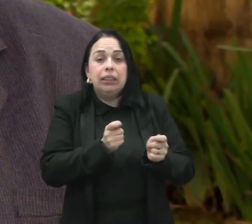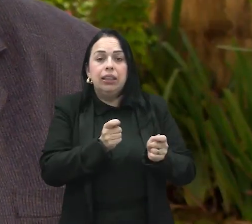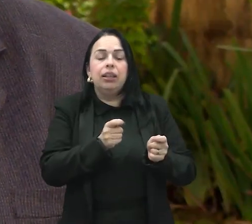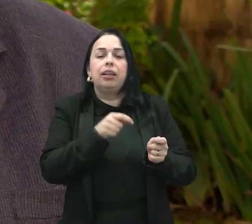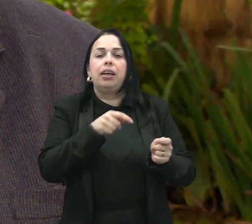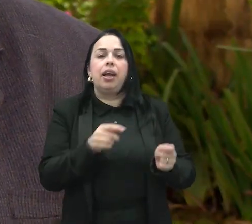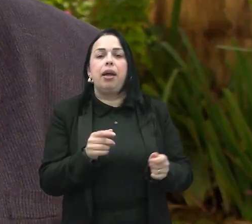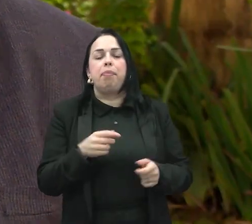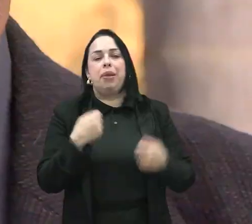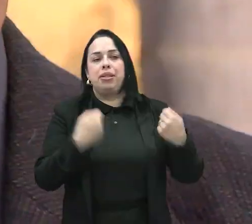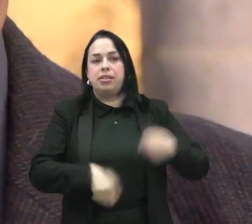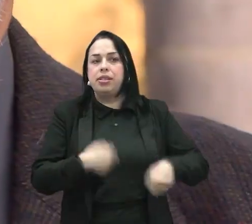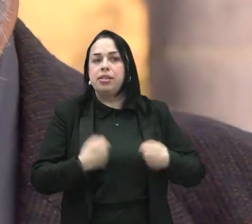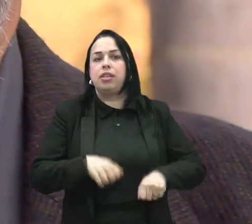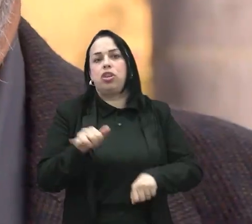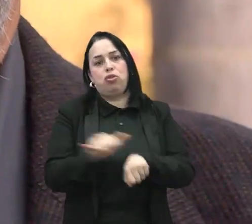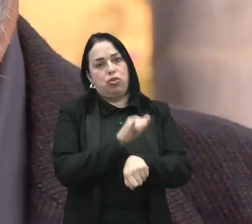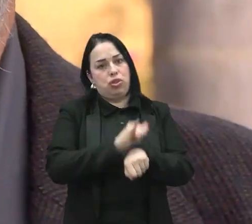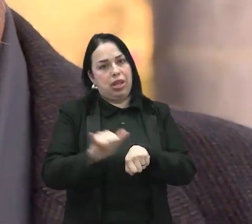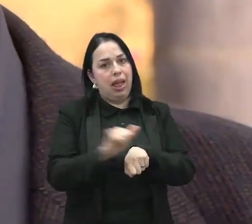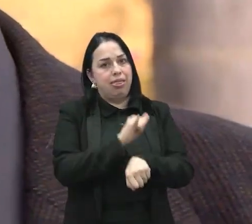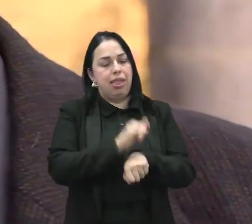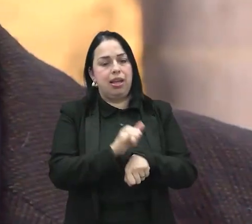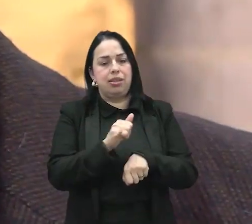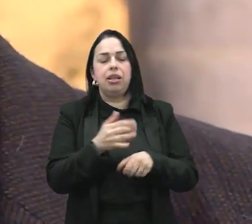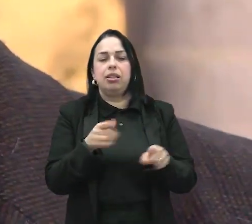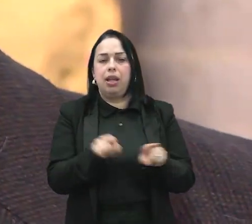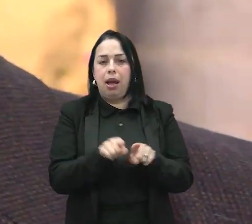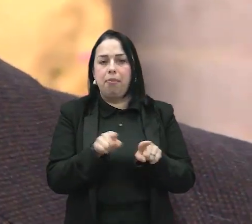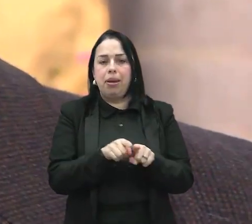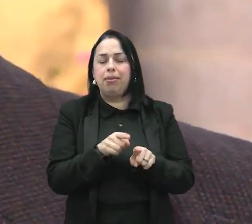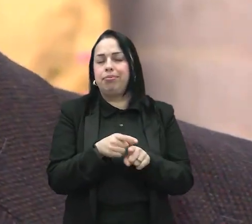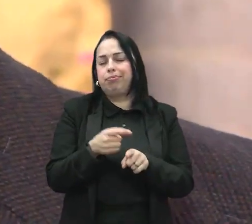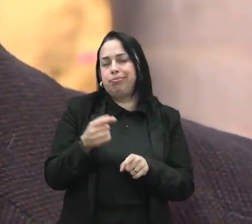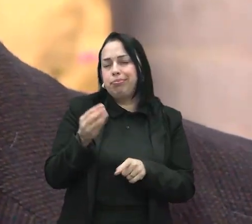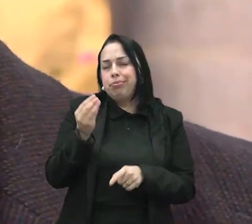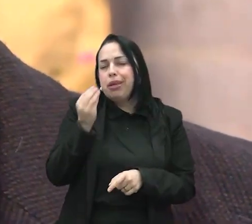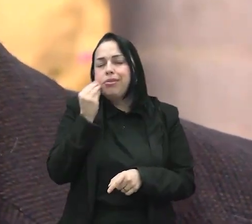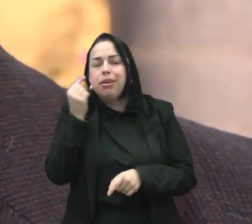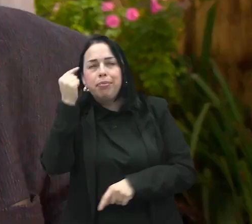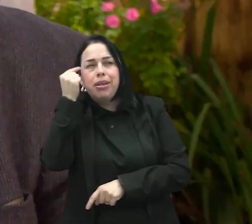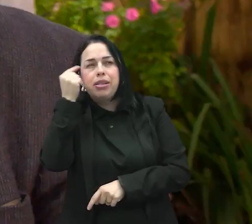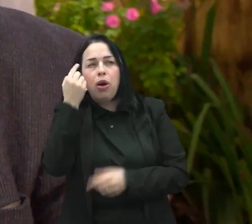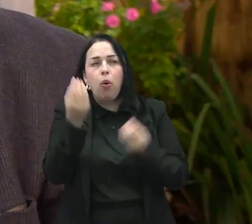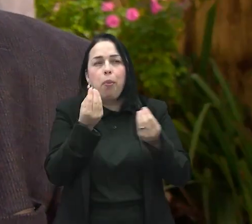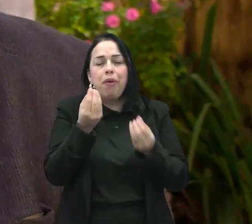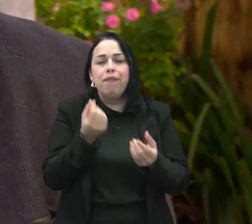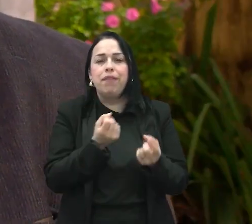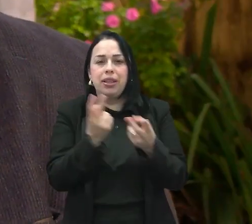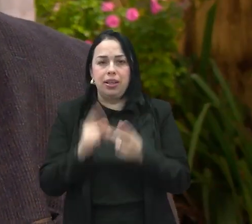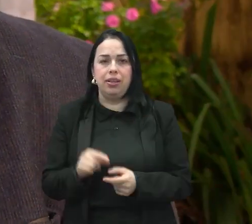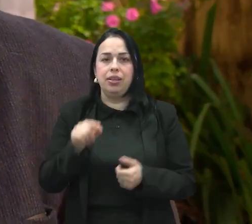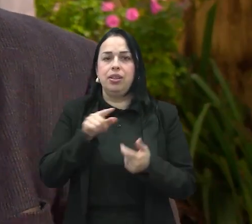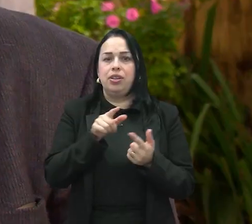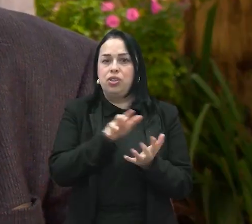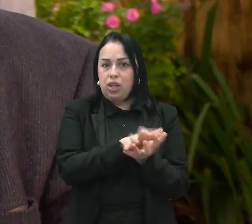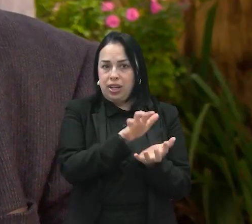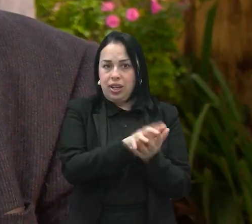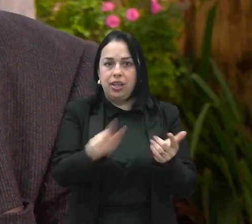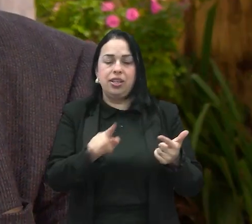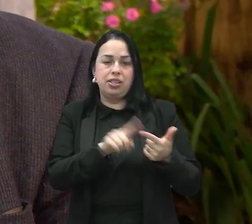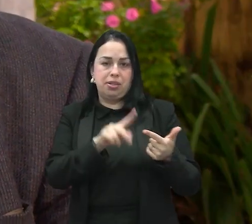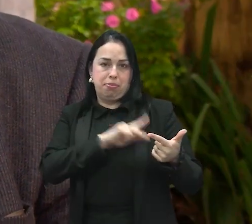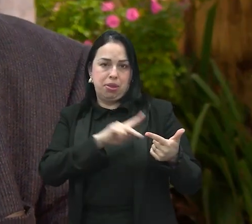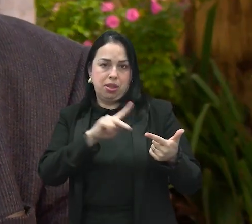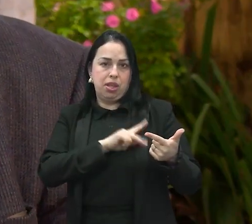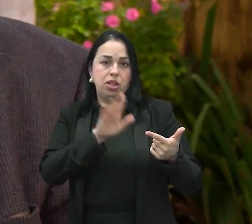que as indústrias do Vale pensem em medidas preventivas e estudem mercados alternativos. Jacareí e Pindamonhangaba